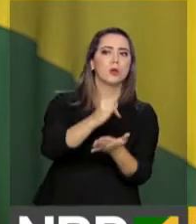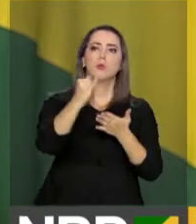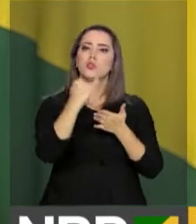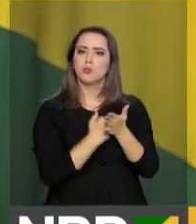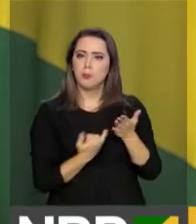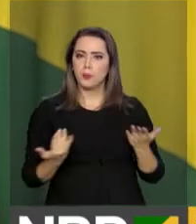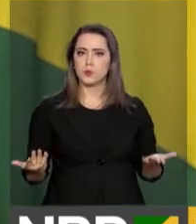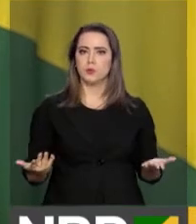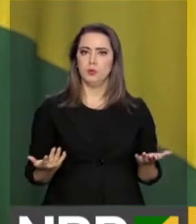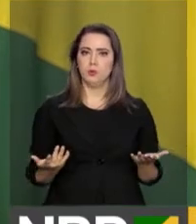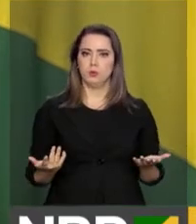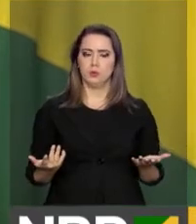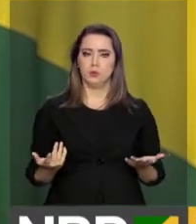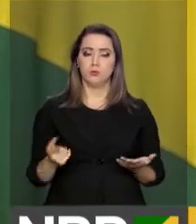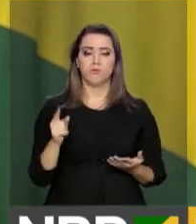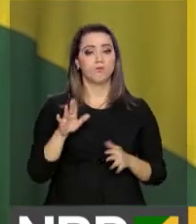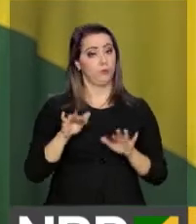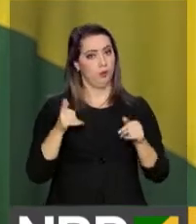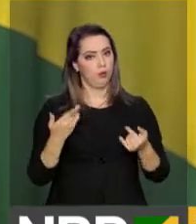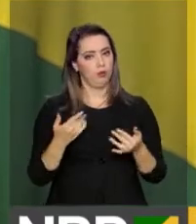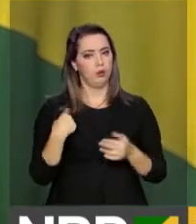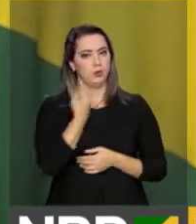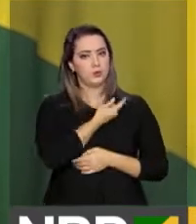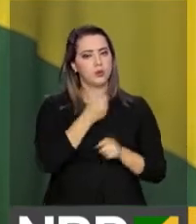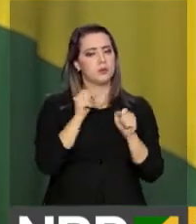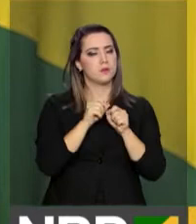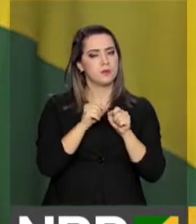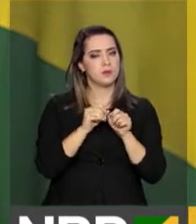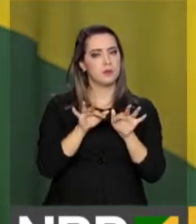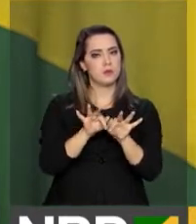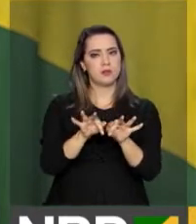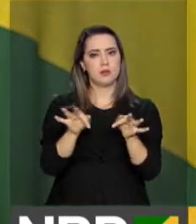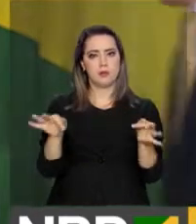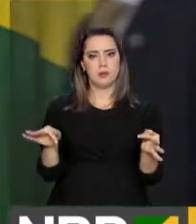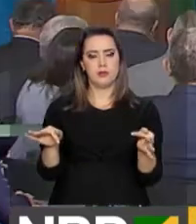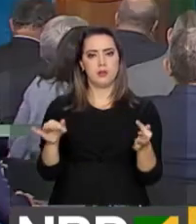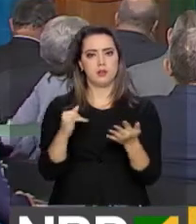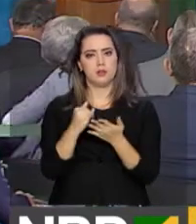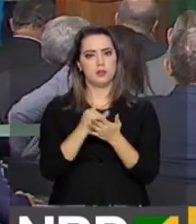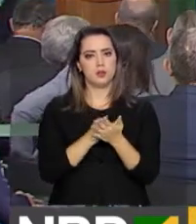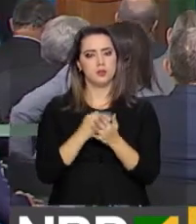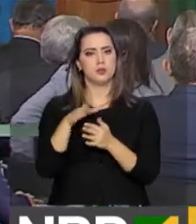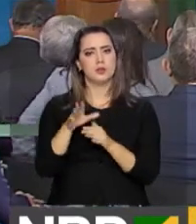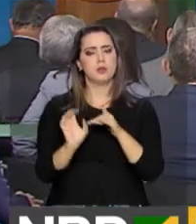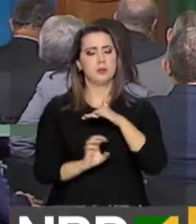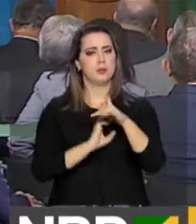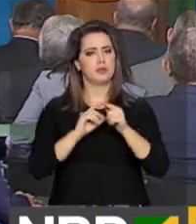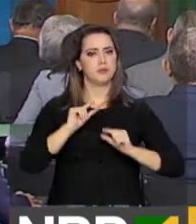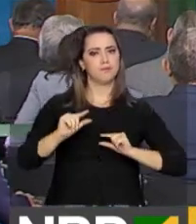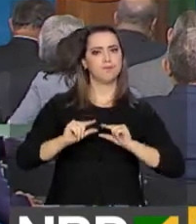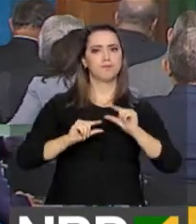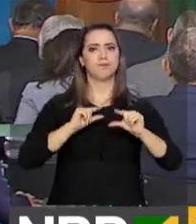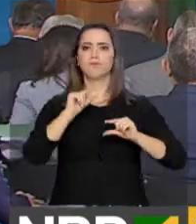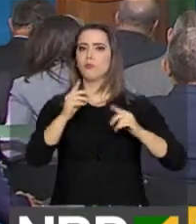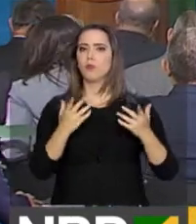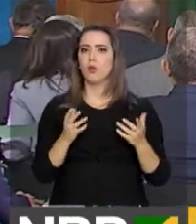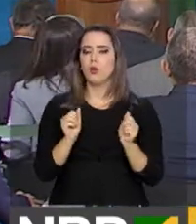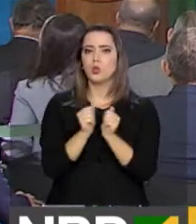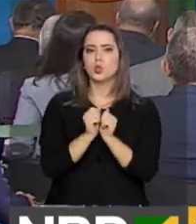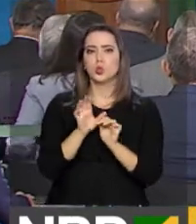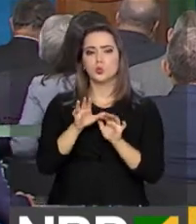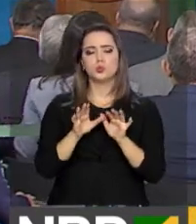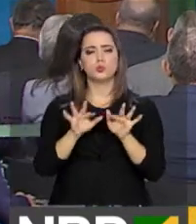né a simplificação que nós estamos fazendo estamos fazendo é o tópico da micro e pequena empresa com o